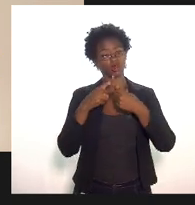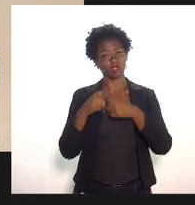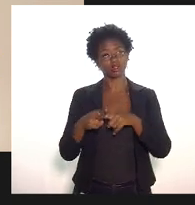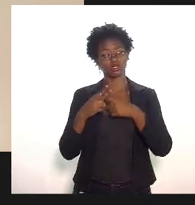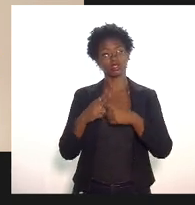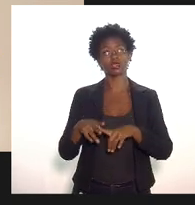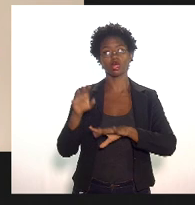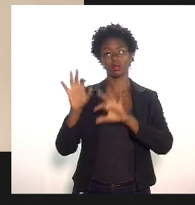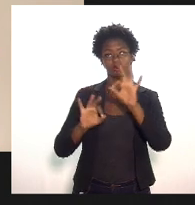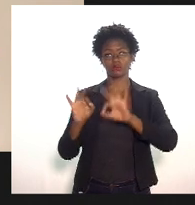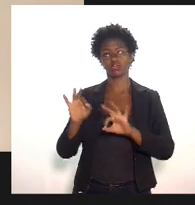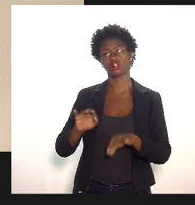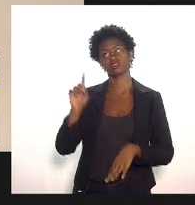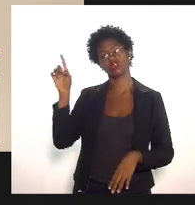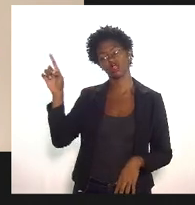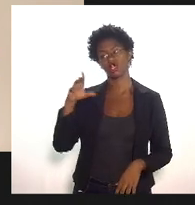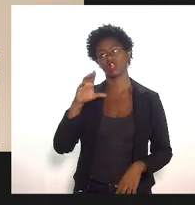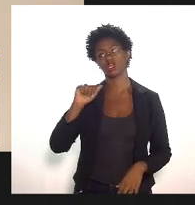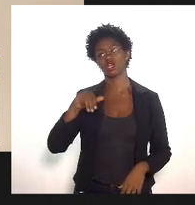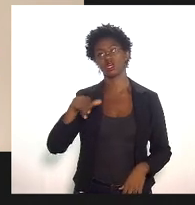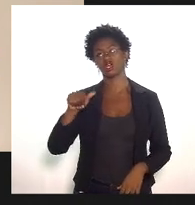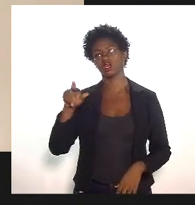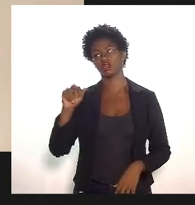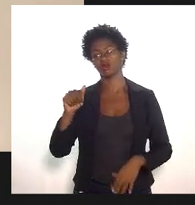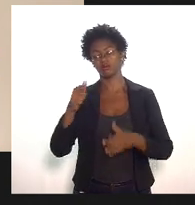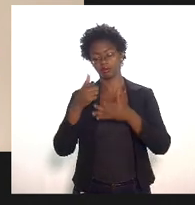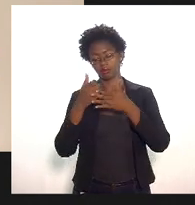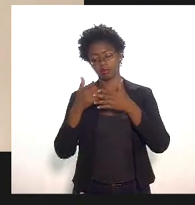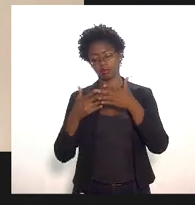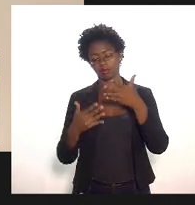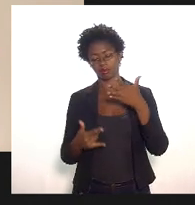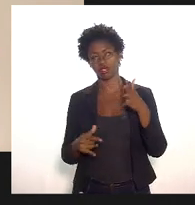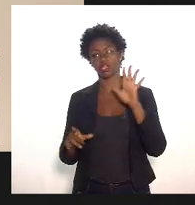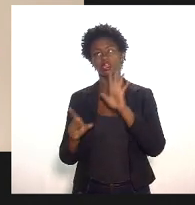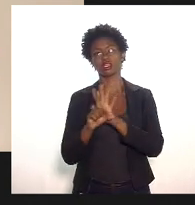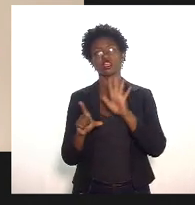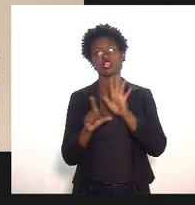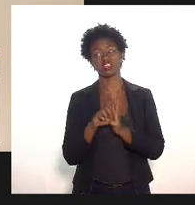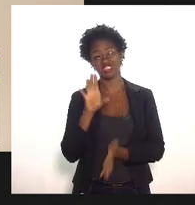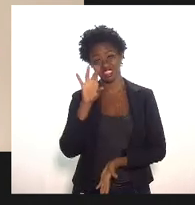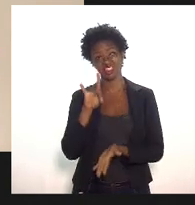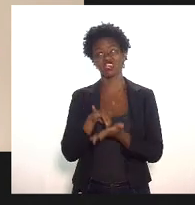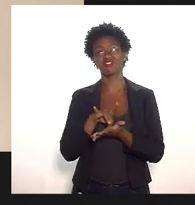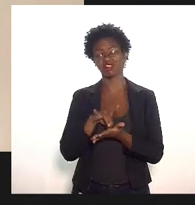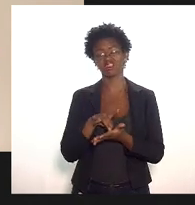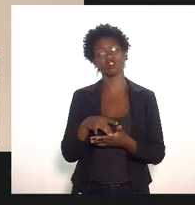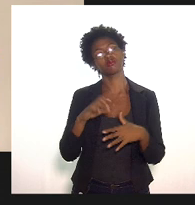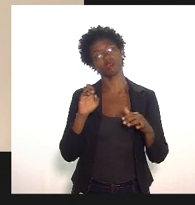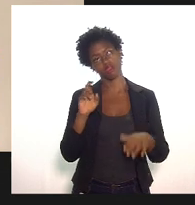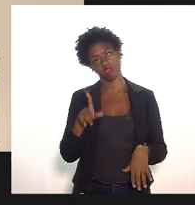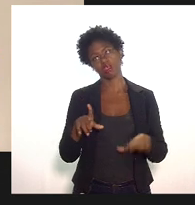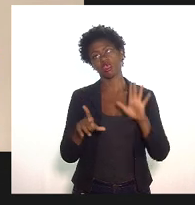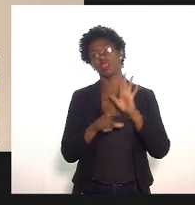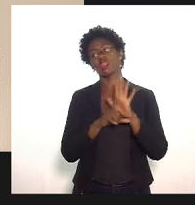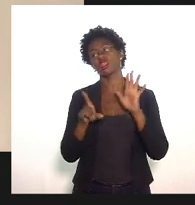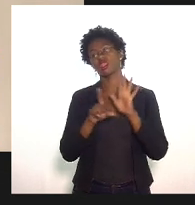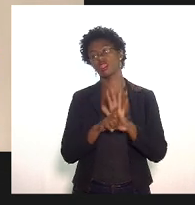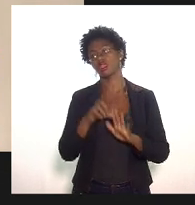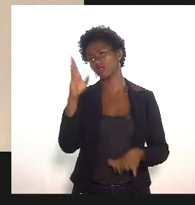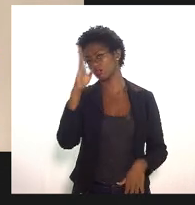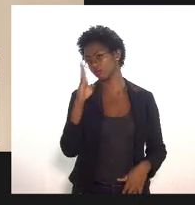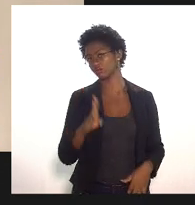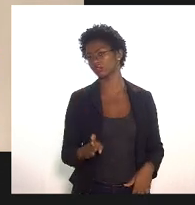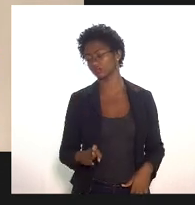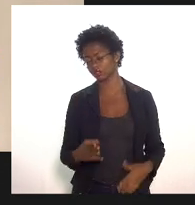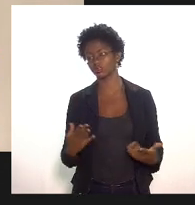projeto, lá na Câmara ainda dos deputados, que a legislação que vai vigorar realmente é a legislação brasileira, até por causa da